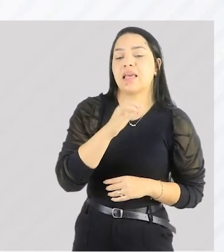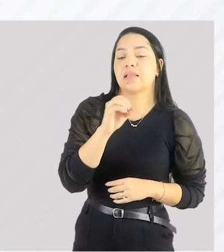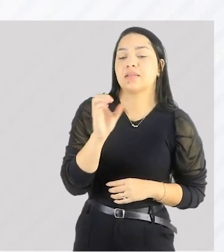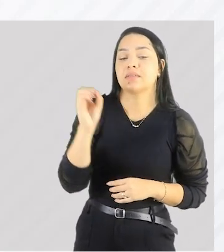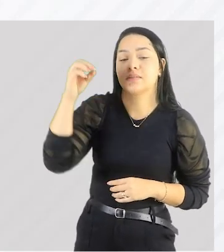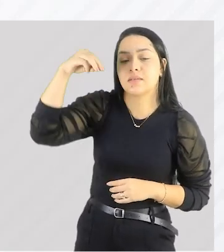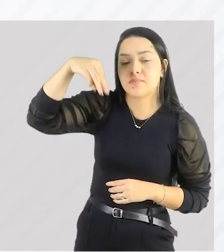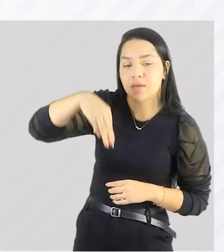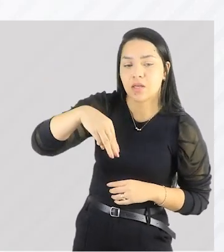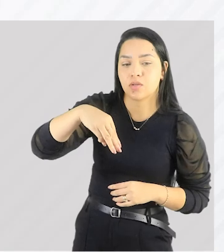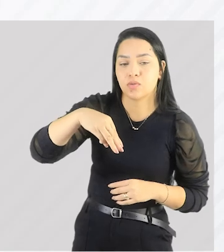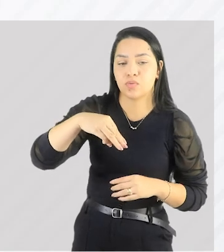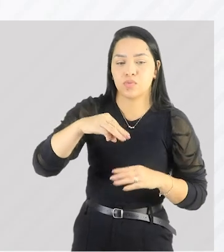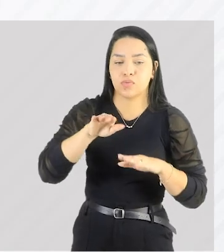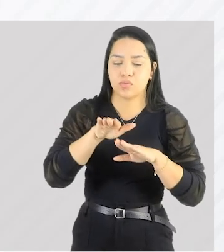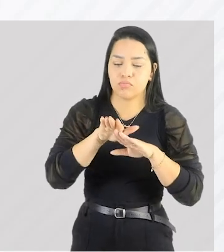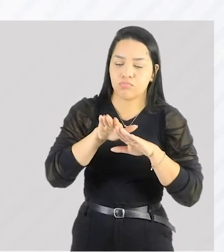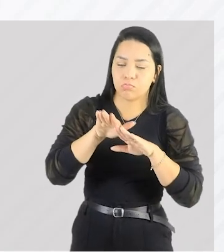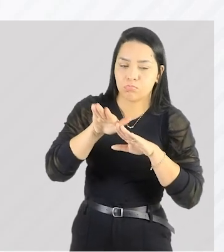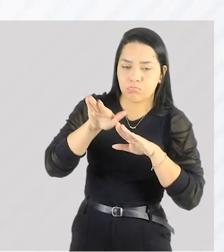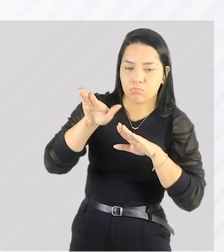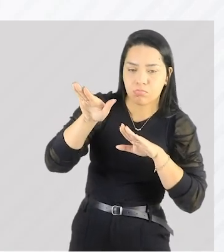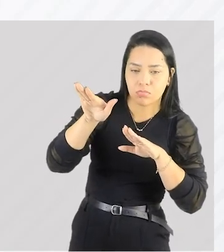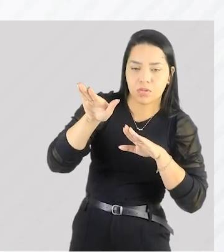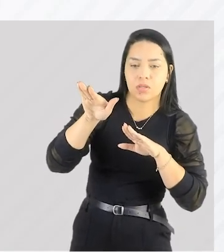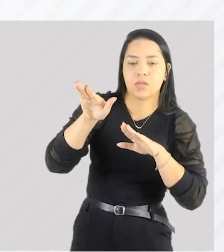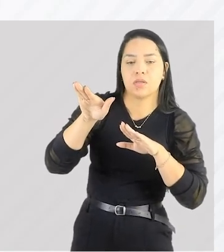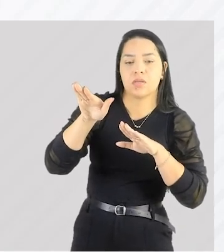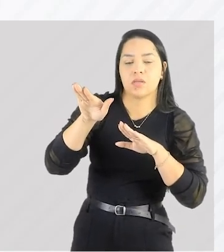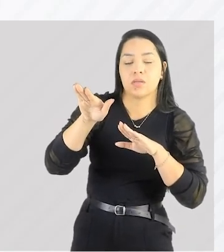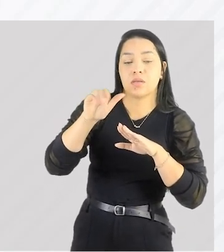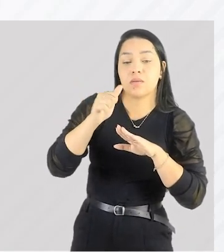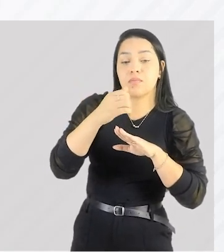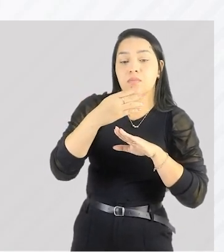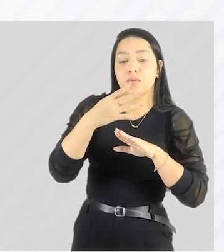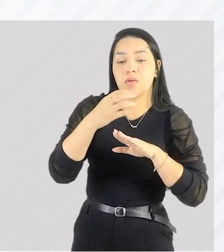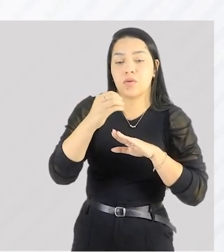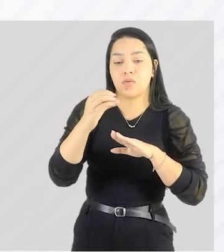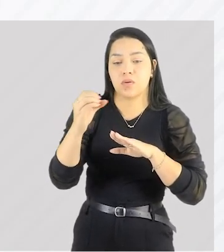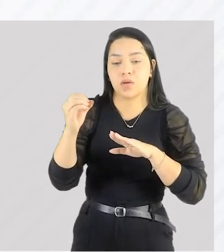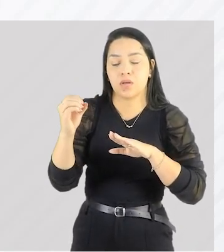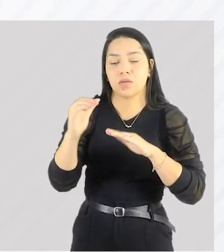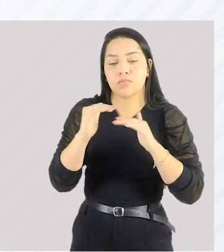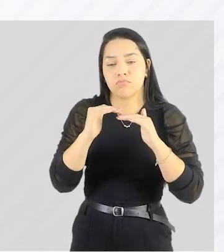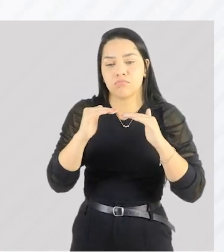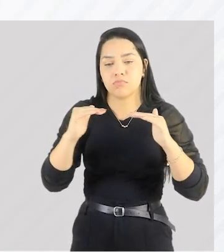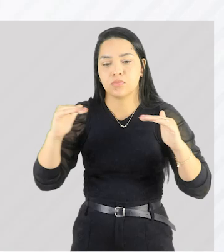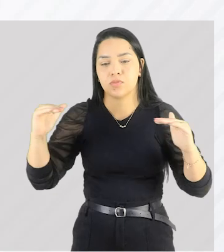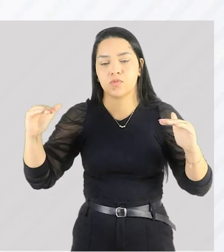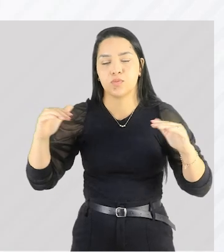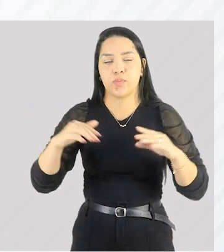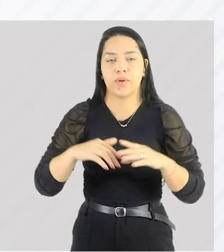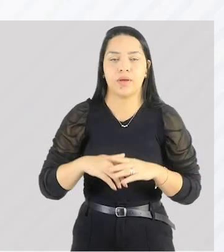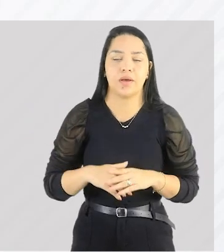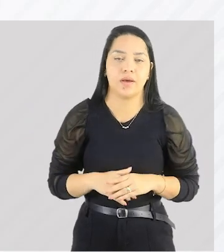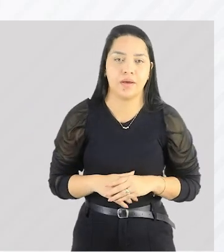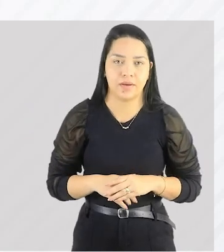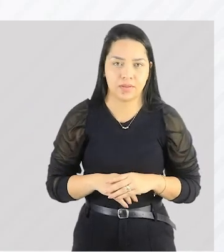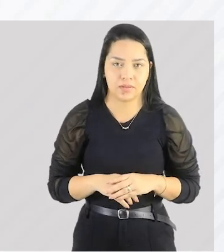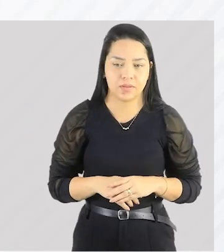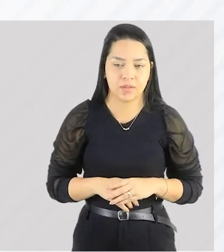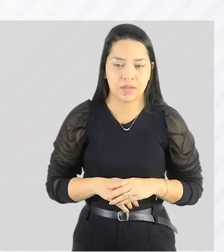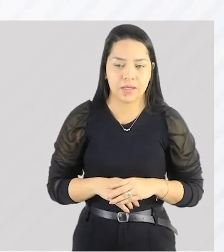Essa trilha possui 100 metros de trechos íngremes e 1.400 metros